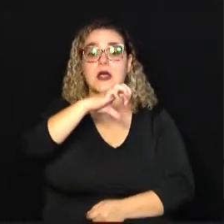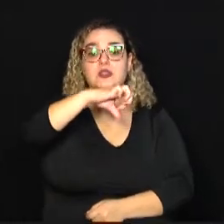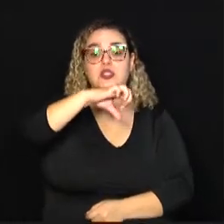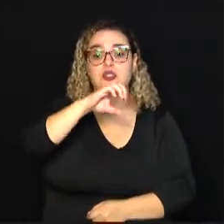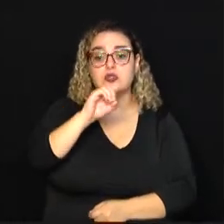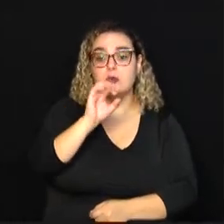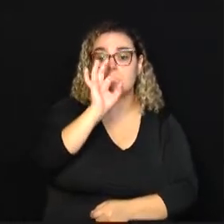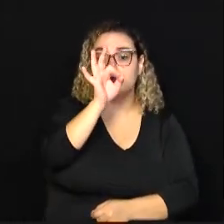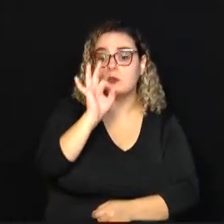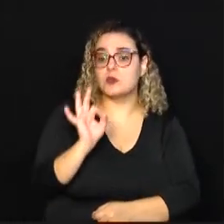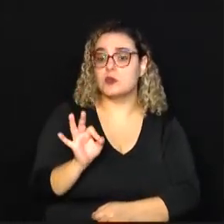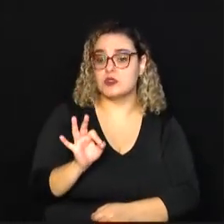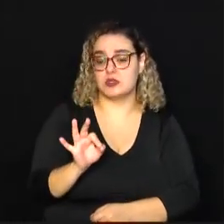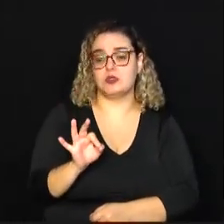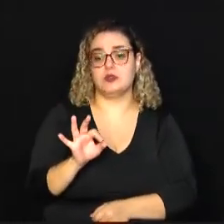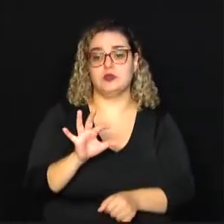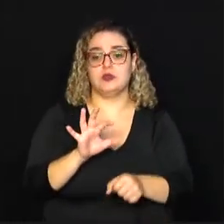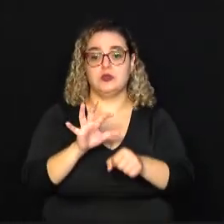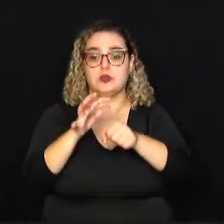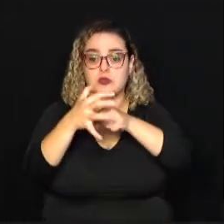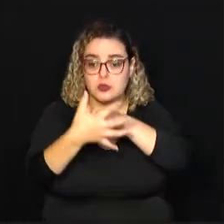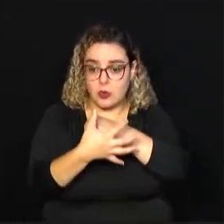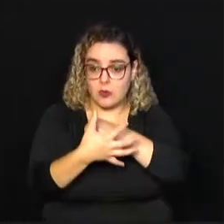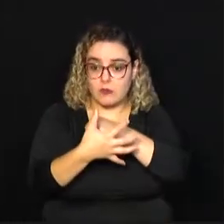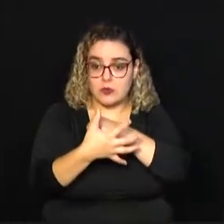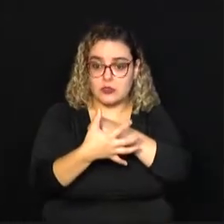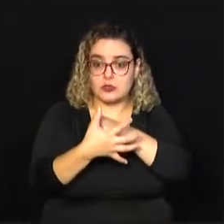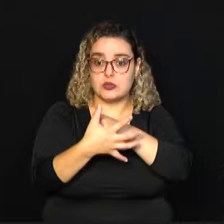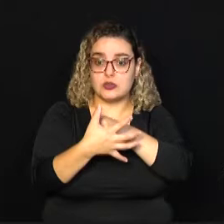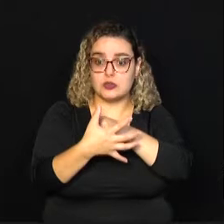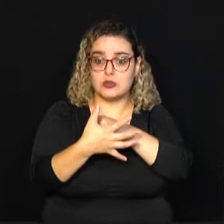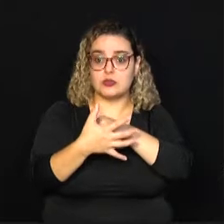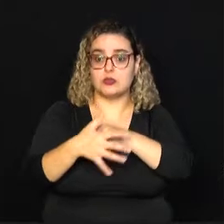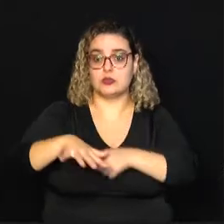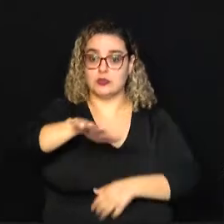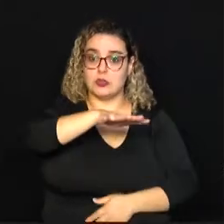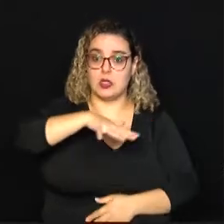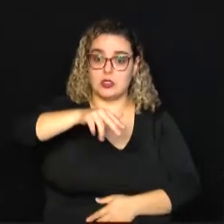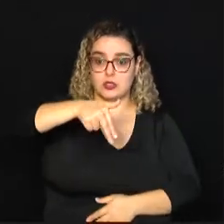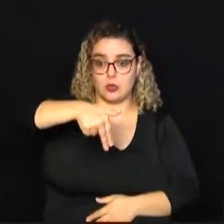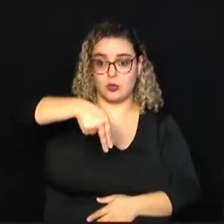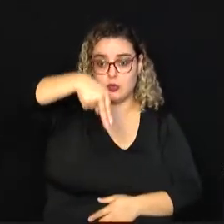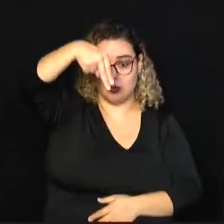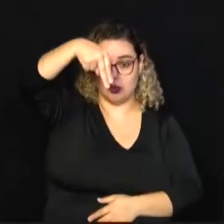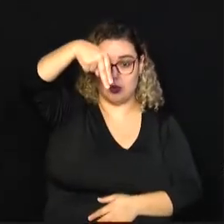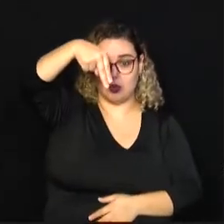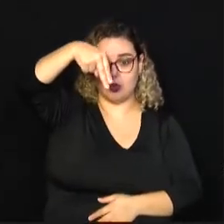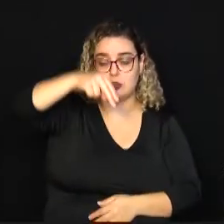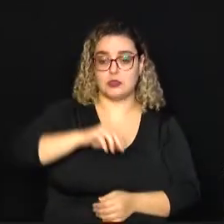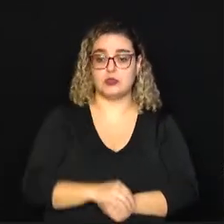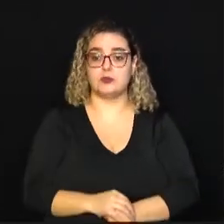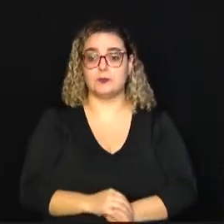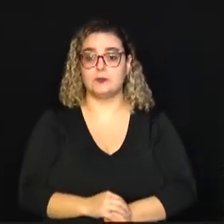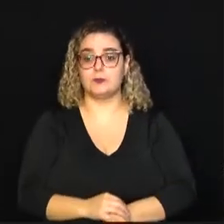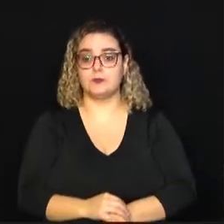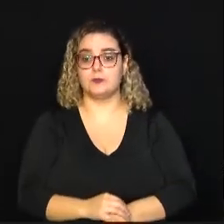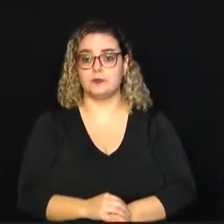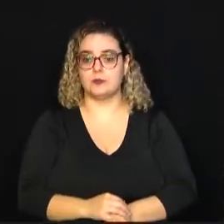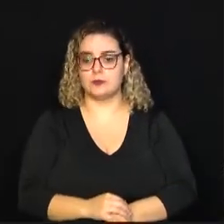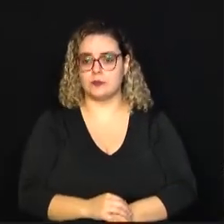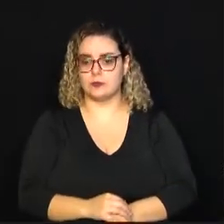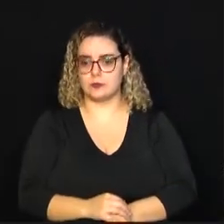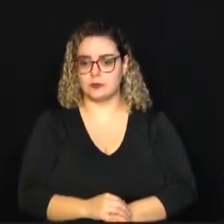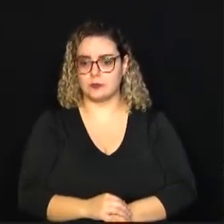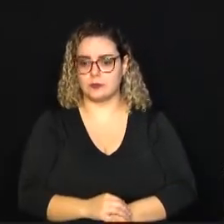de coronavírus, de Covid-19, provocados na região norte do Brasil, provocados pela P1. Isso explica, né, dado